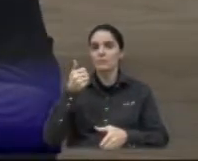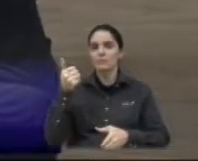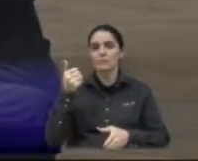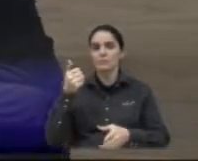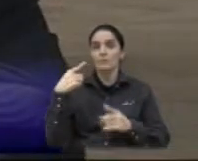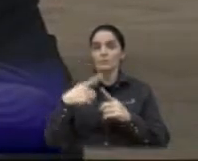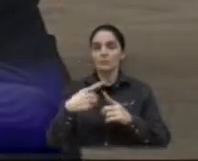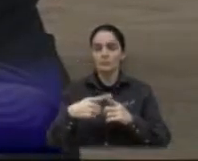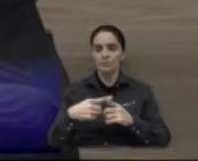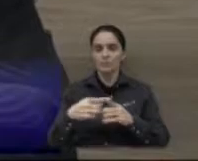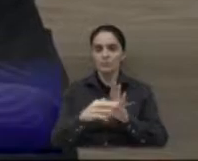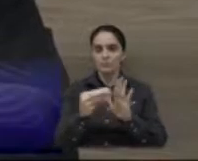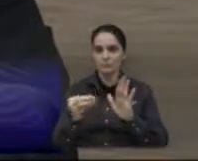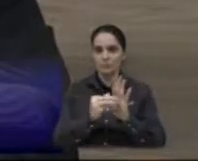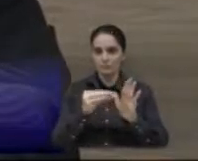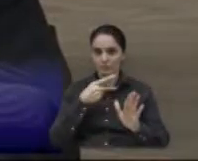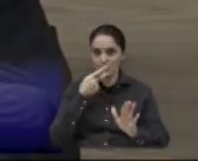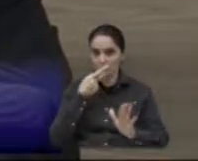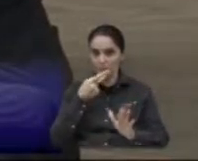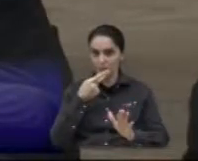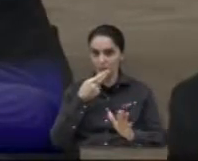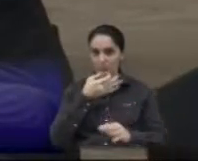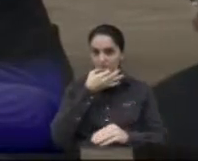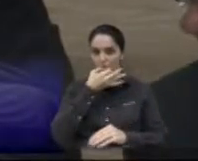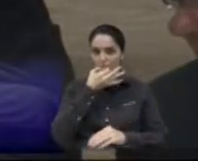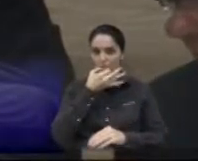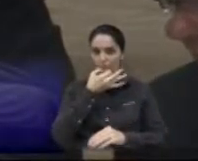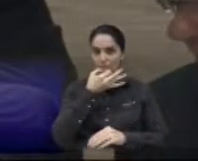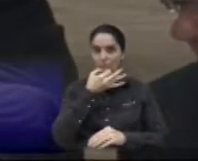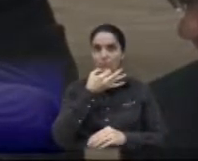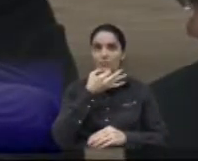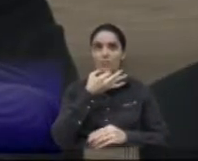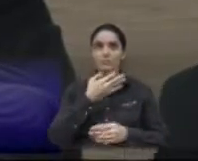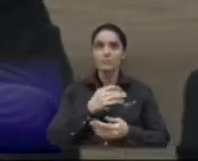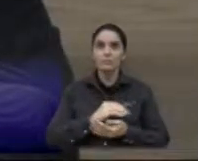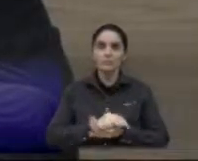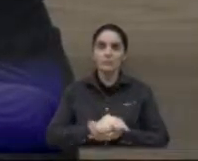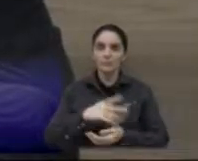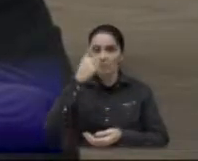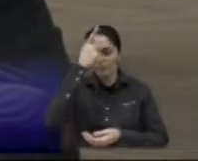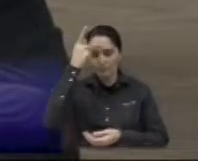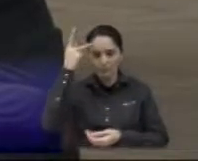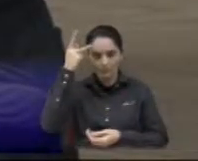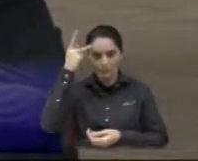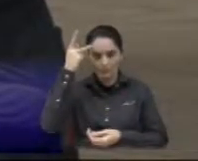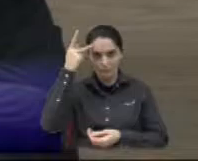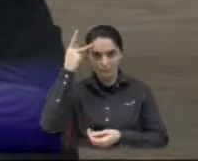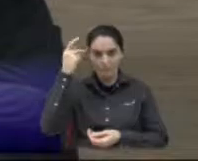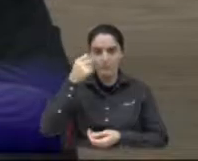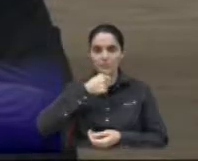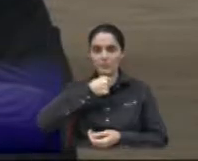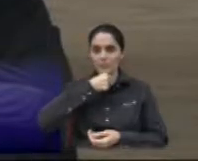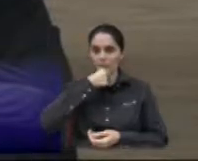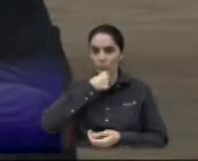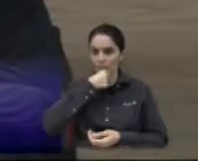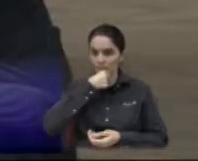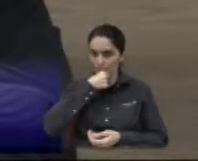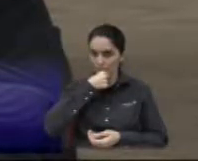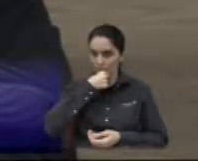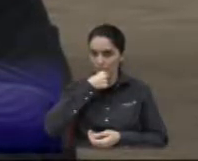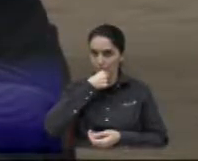assim, na minha opinião, ela engrandece o projeto. A pessoa idosa, aquela